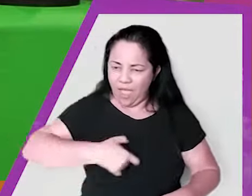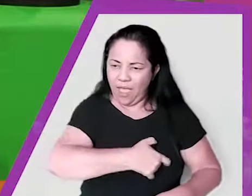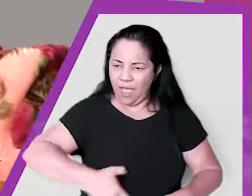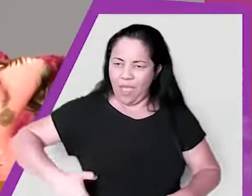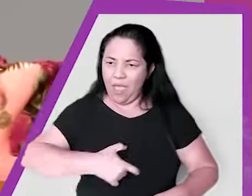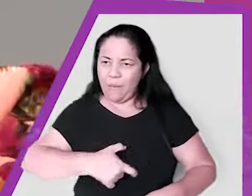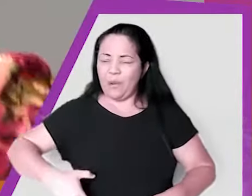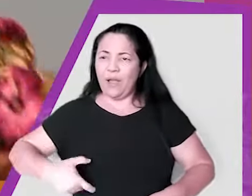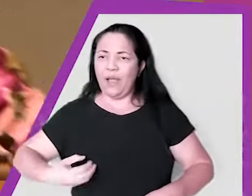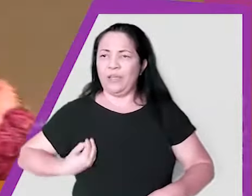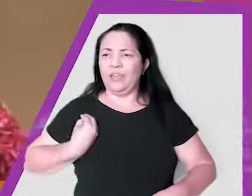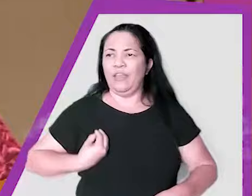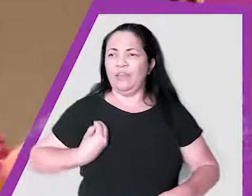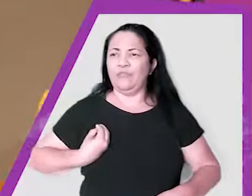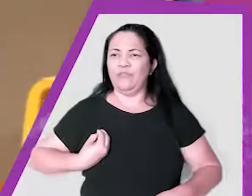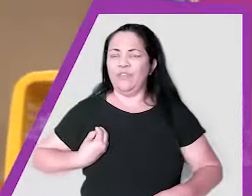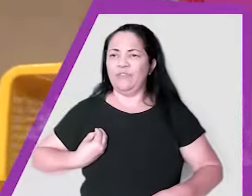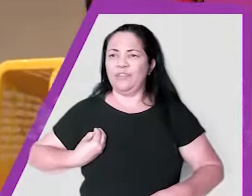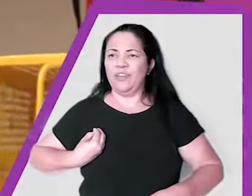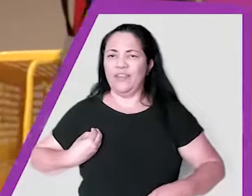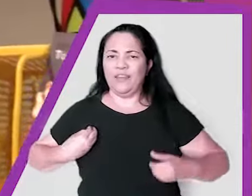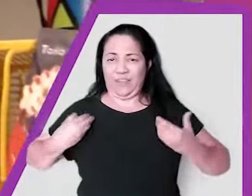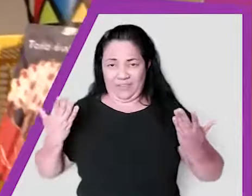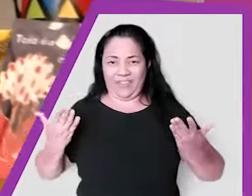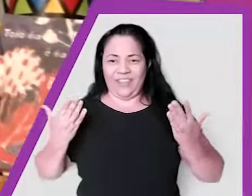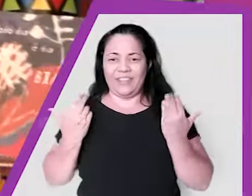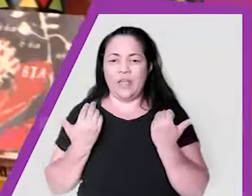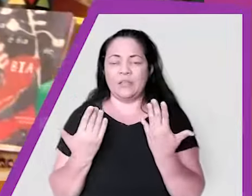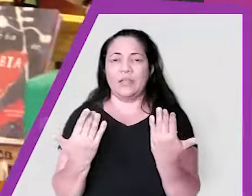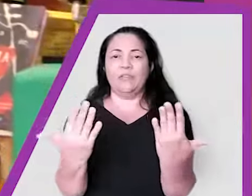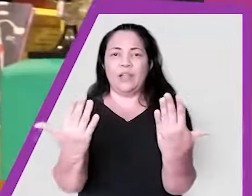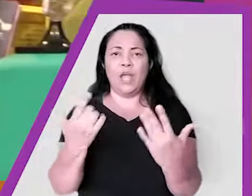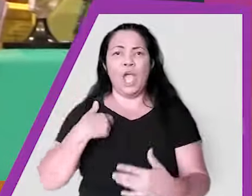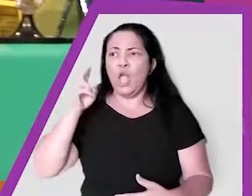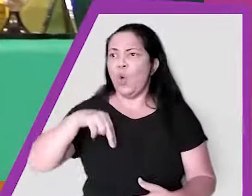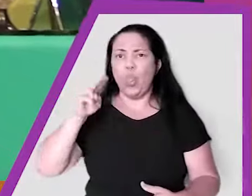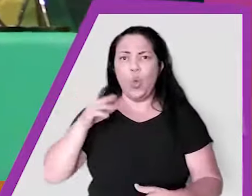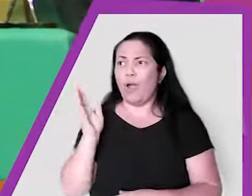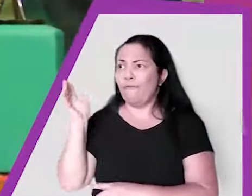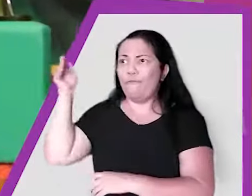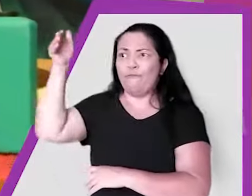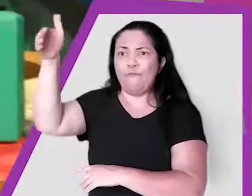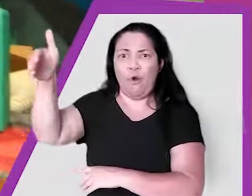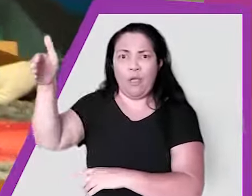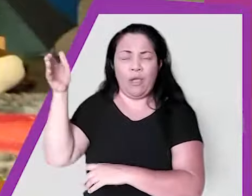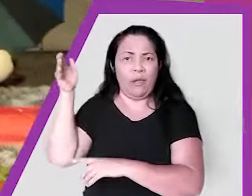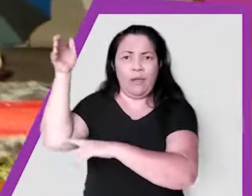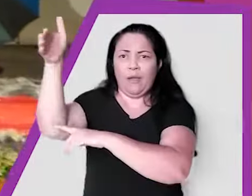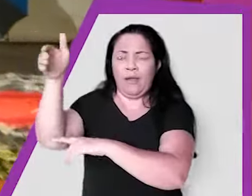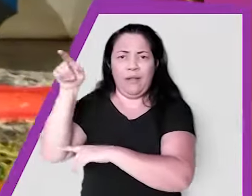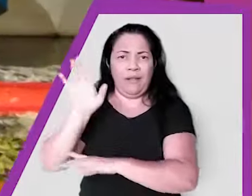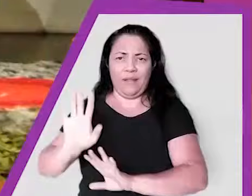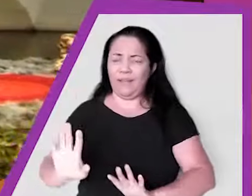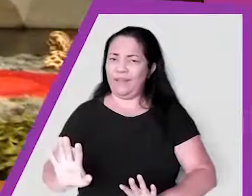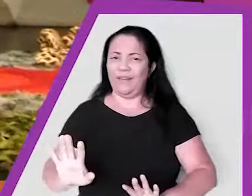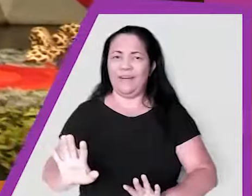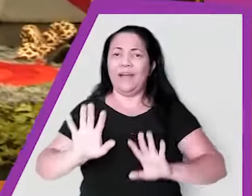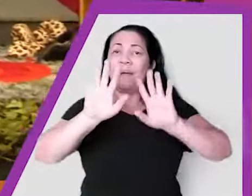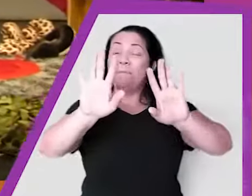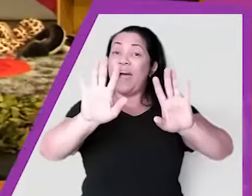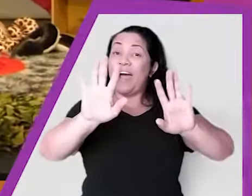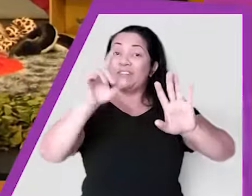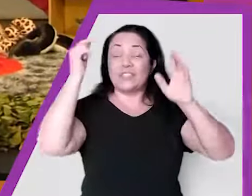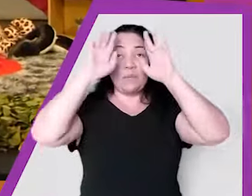aquelas elefantes, as zebras da savana fascinante? Mesmo sem nunca ter pisado na savana. Eu, pelo menos, nunca fui